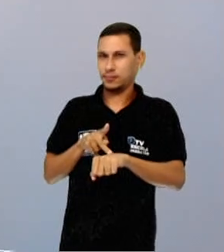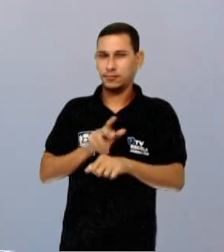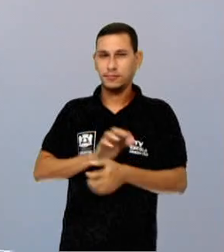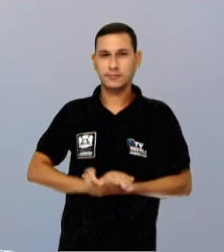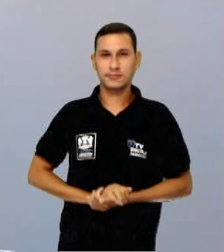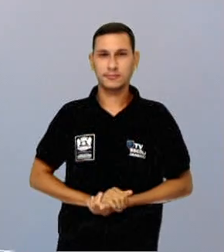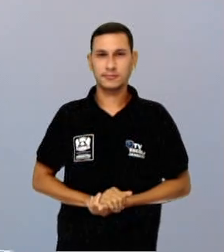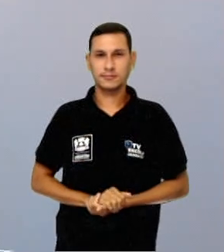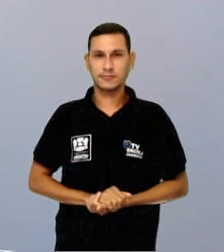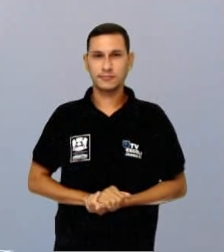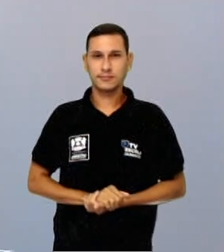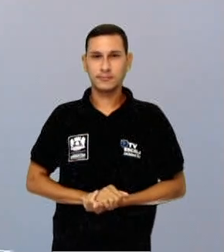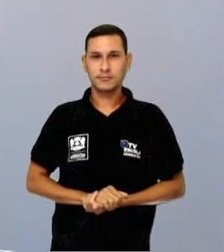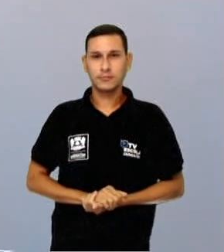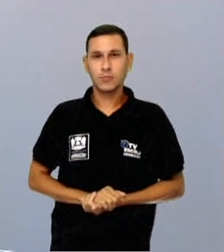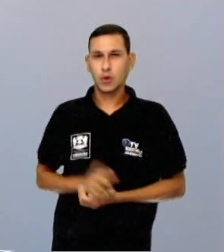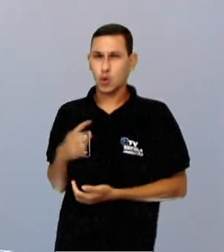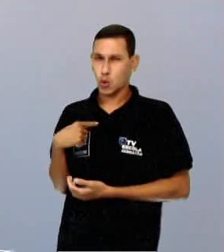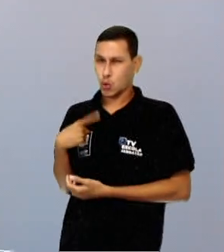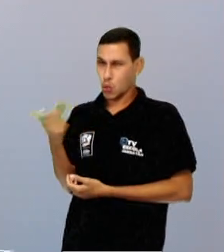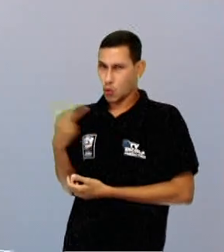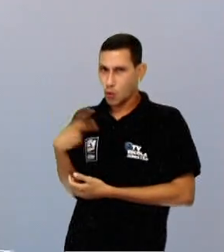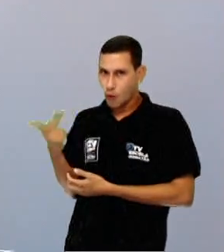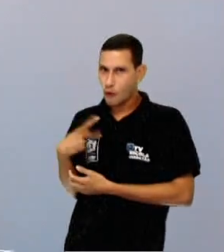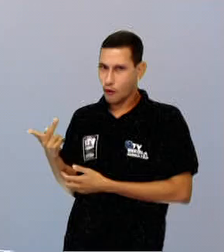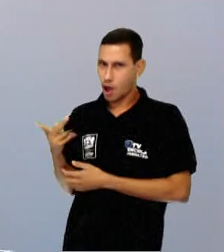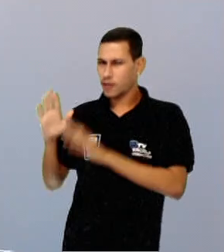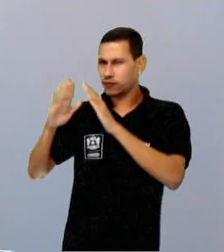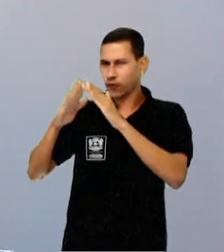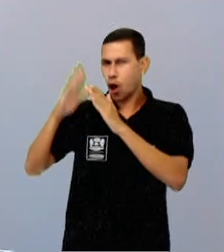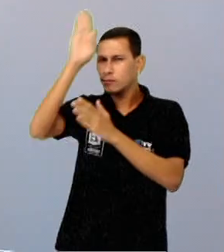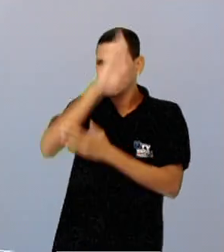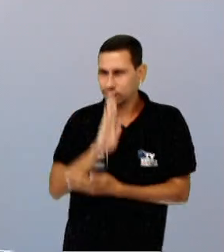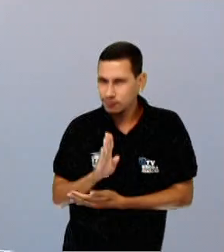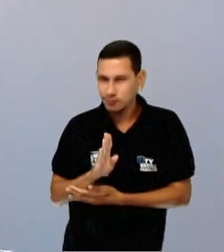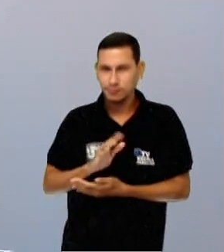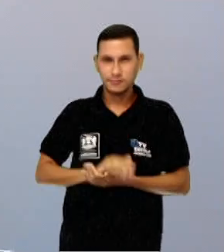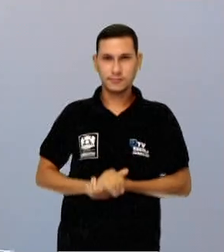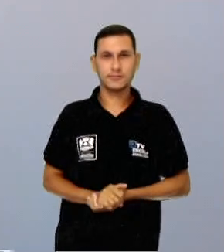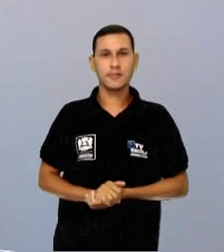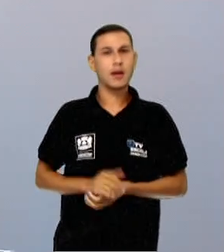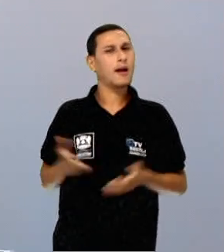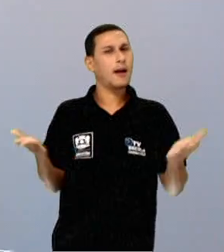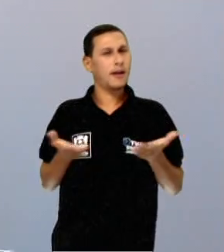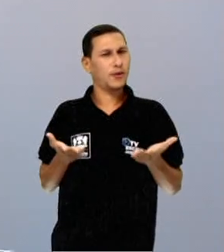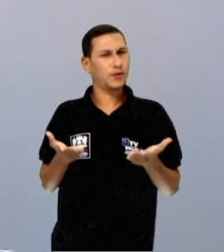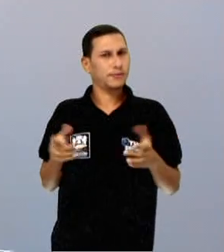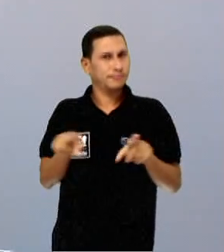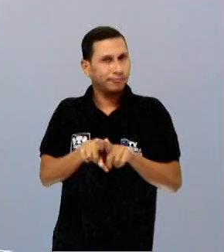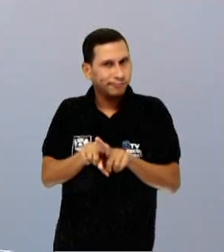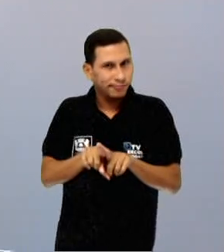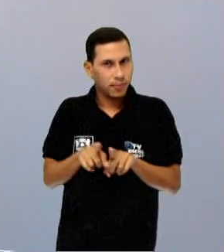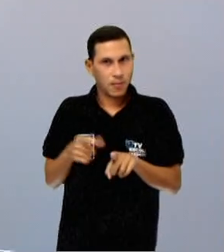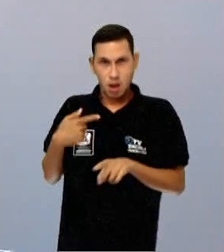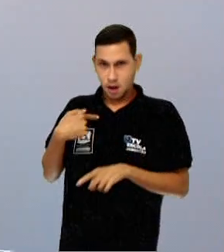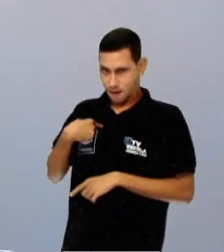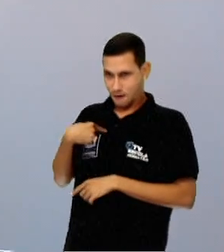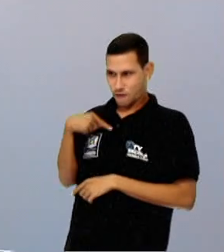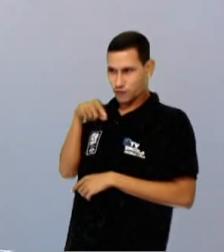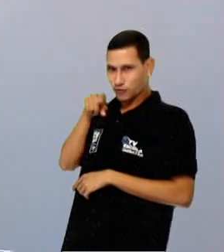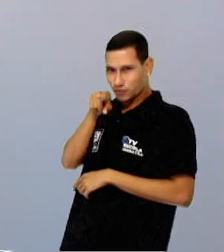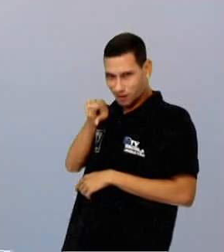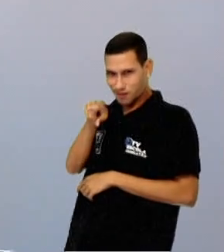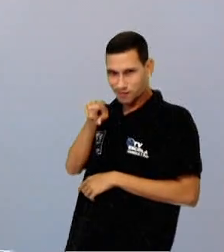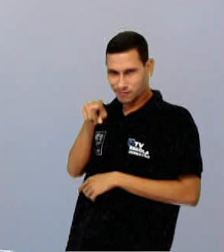brasiliani in your from Brazil nesse caso além de ser eu e